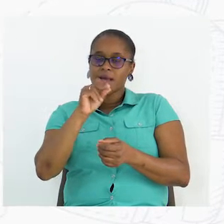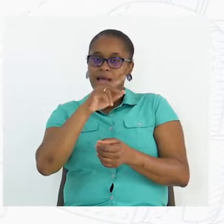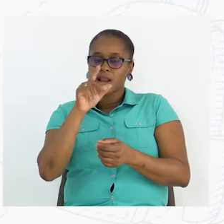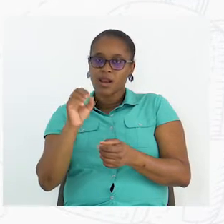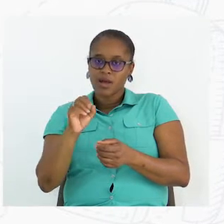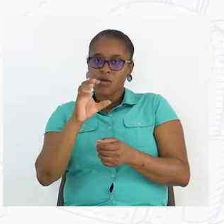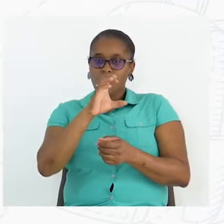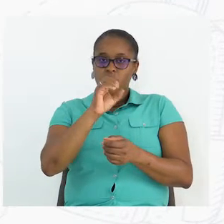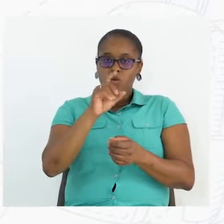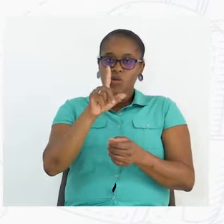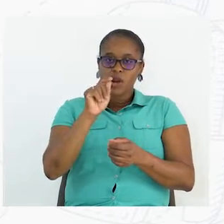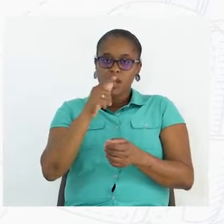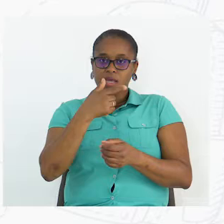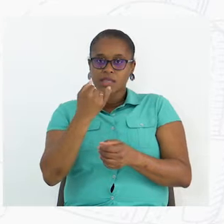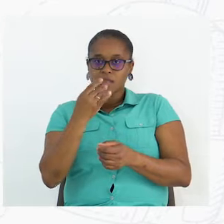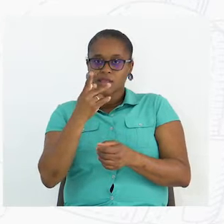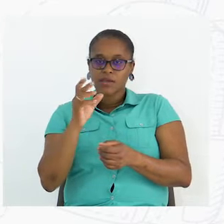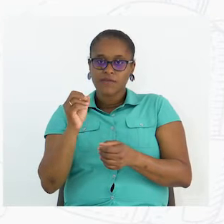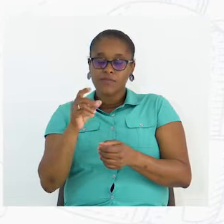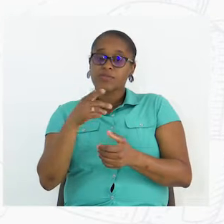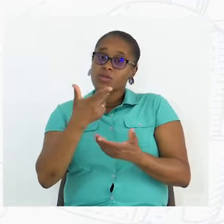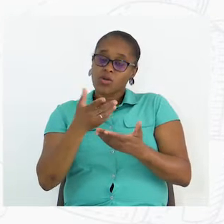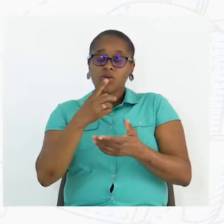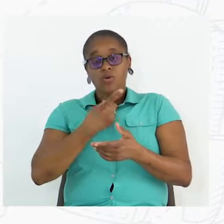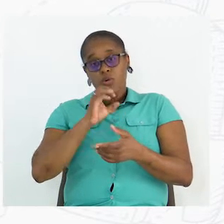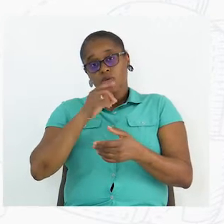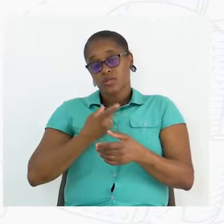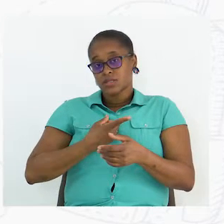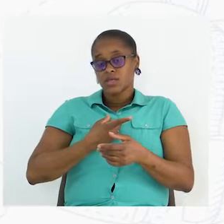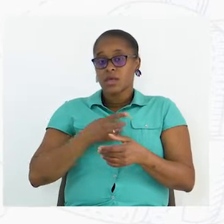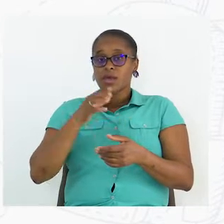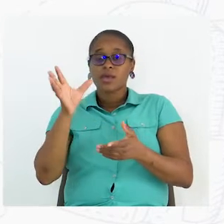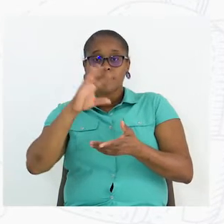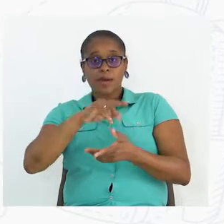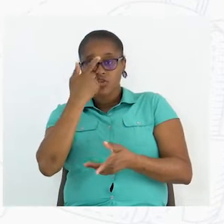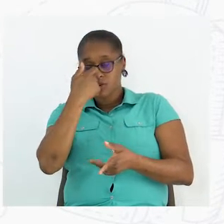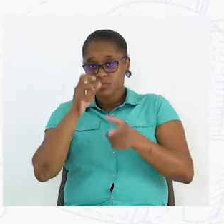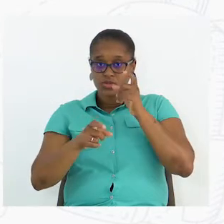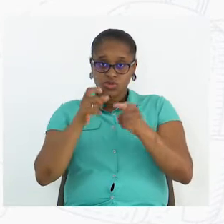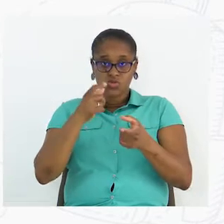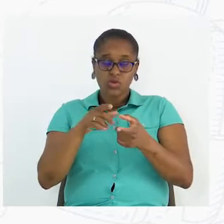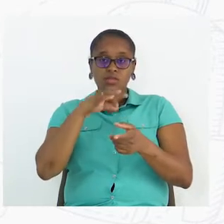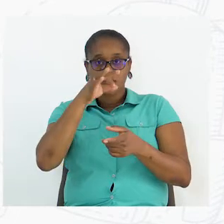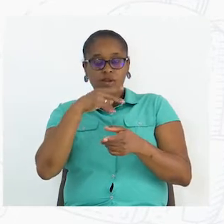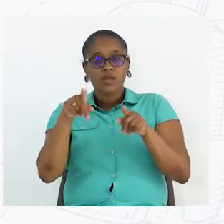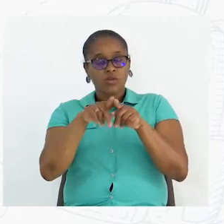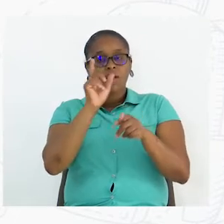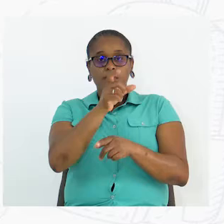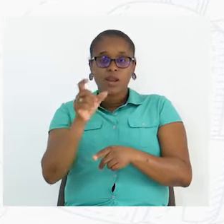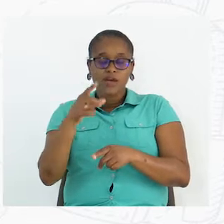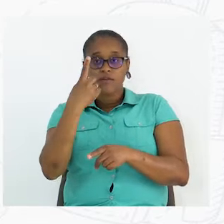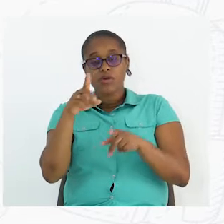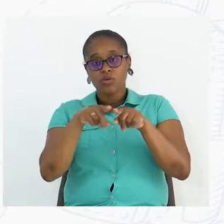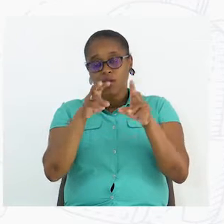coletivo, ou seja, balão em que mais de que uma personagem está a falar a mesma palavra ou a mesma frase ao mesmo